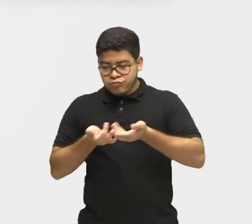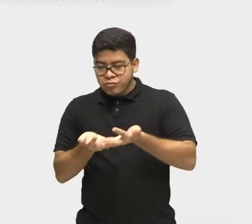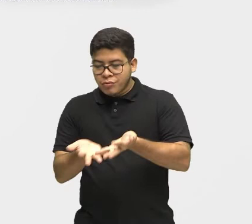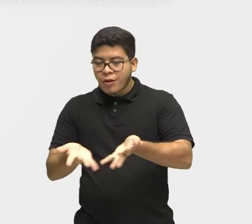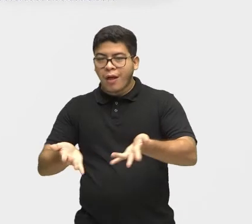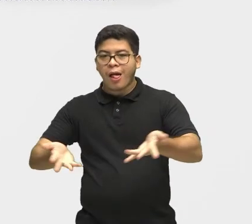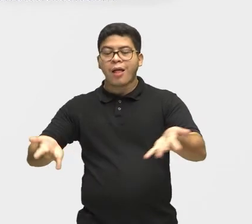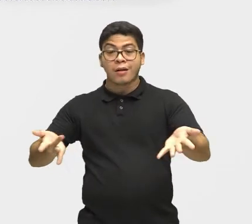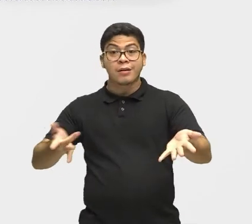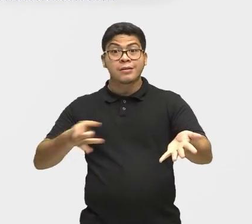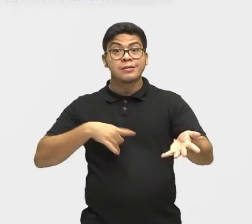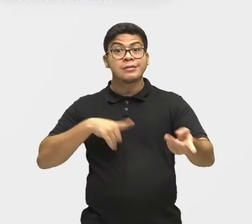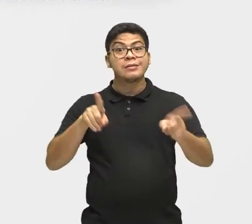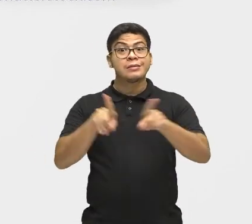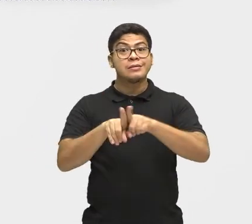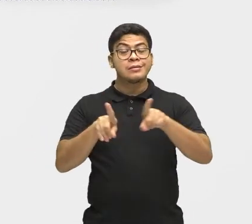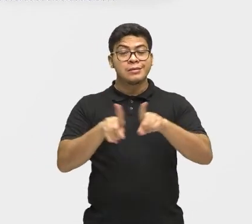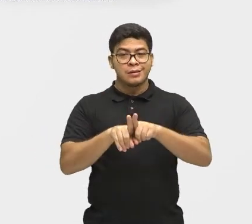os humanos,